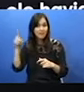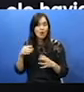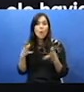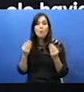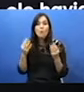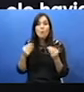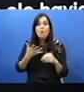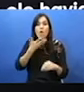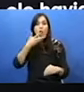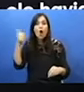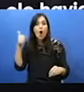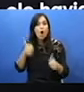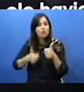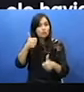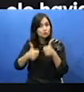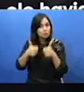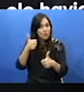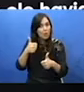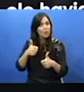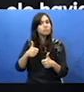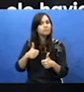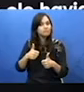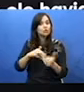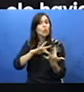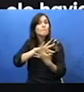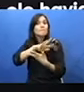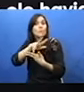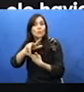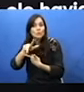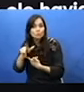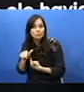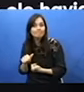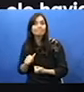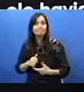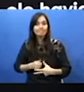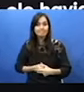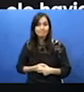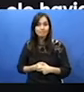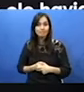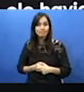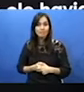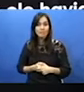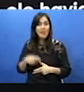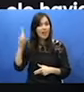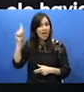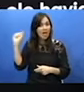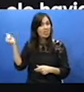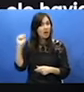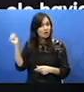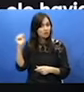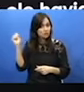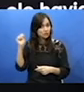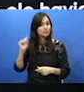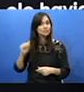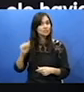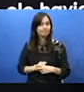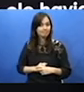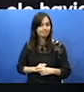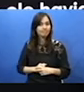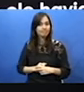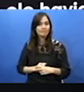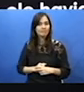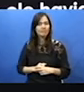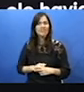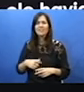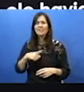um dos maiores jogadores, ainda é considerado um dos maiores jogadores de futebol da Argentina e do mundo. E teve